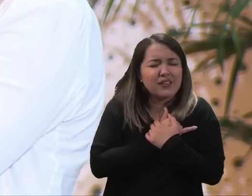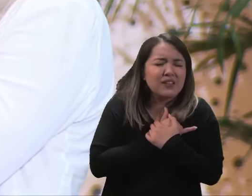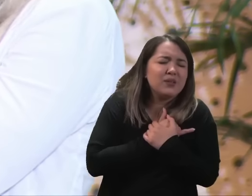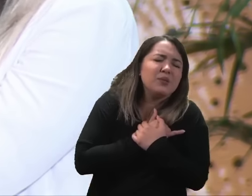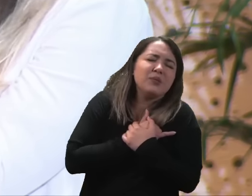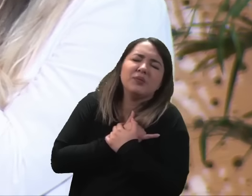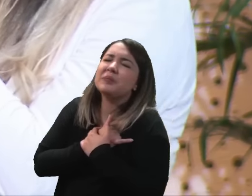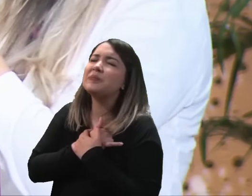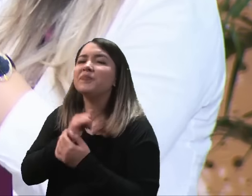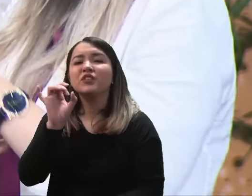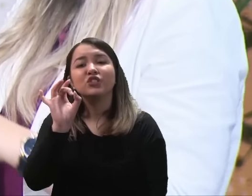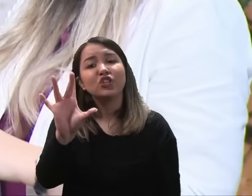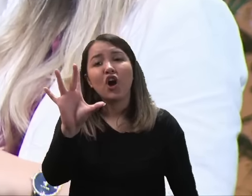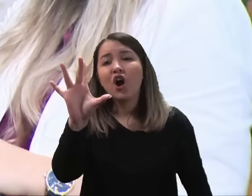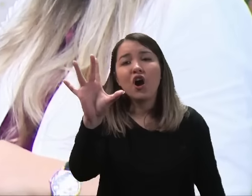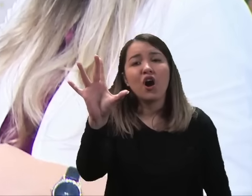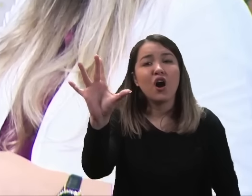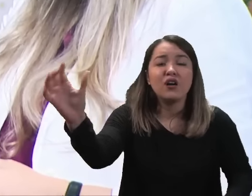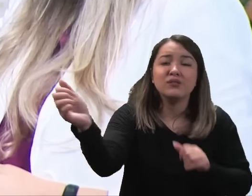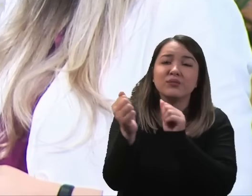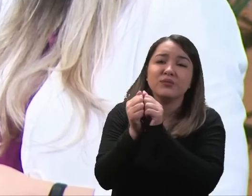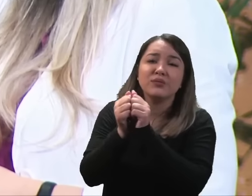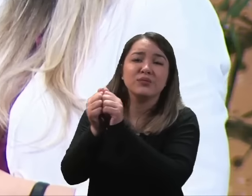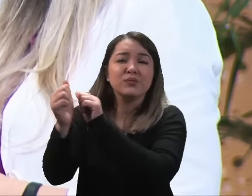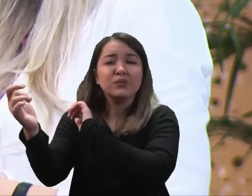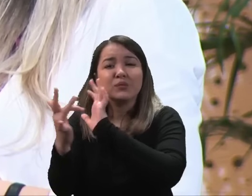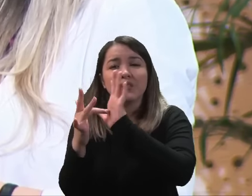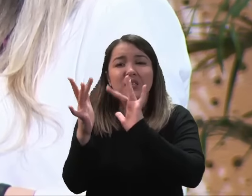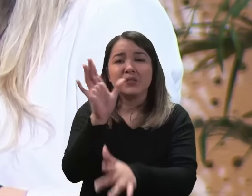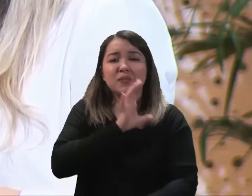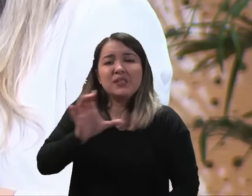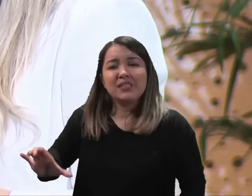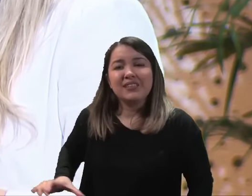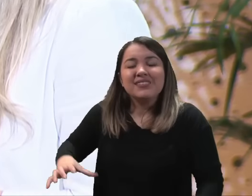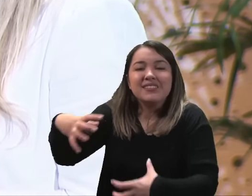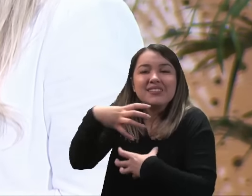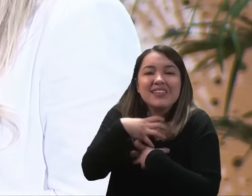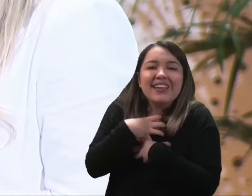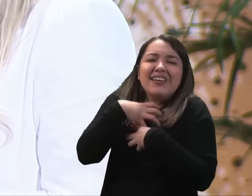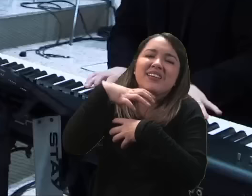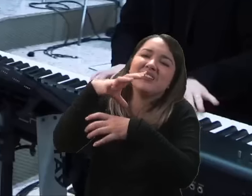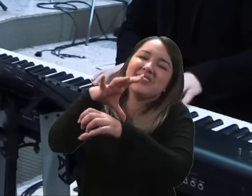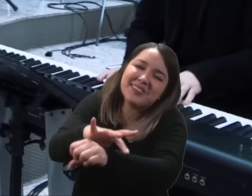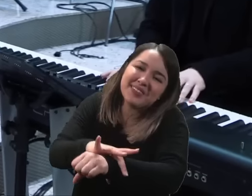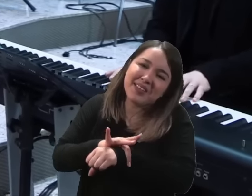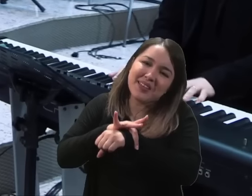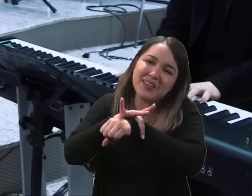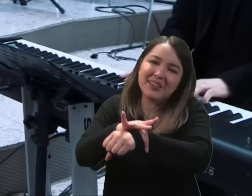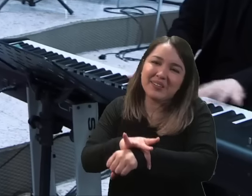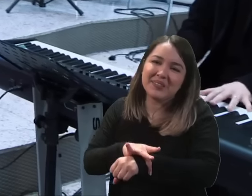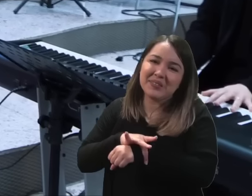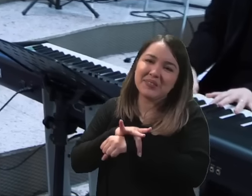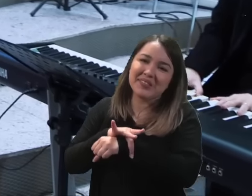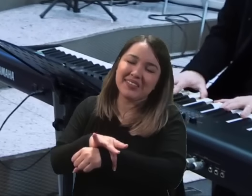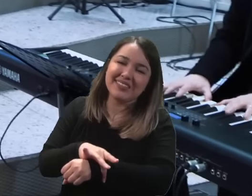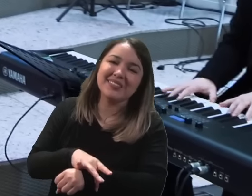só em Cristo a segurança